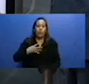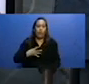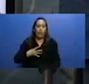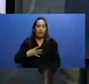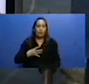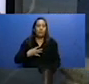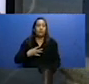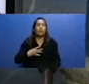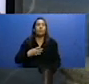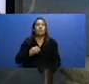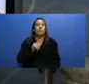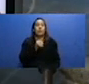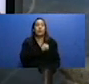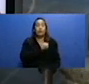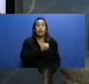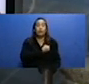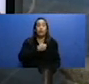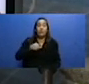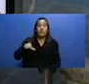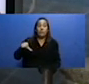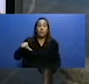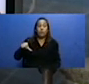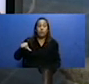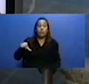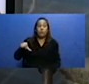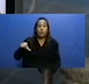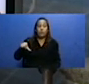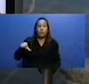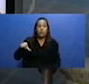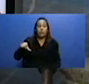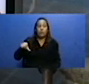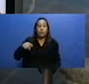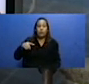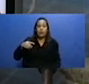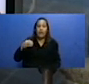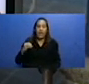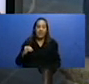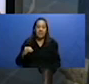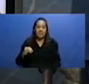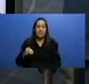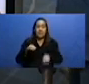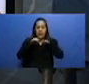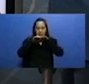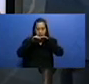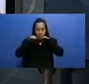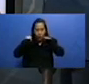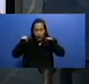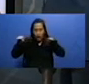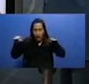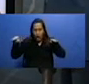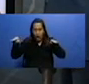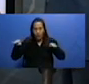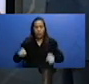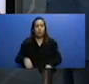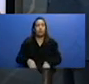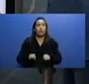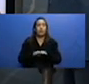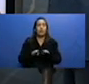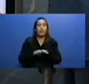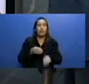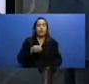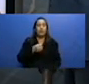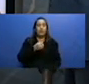4. Com quem que ela está igual? Com a coluna da soma 10. Tem mais. A coluna da